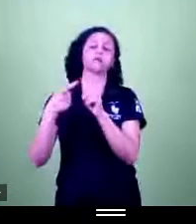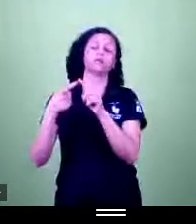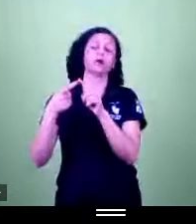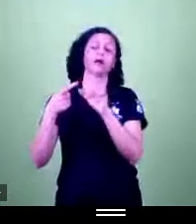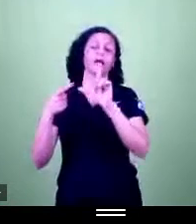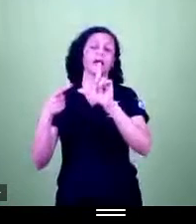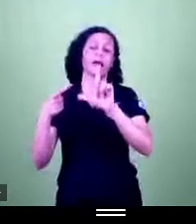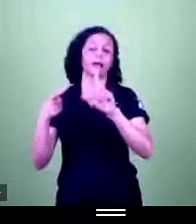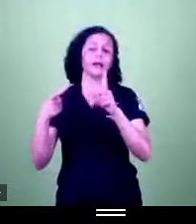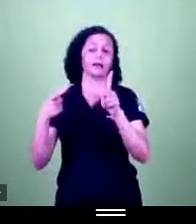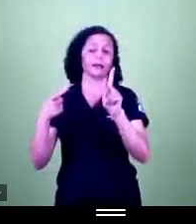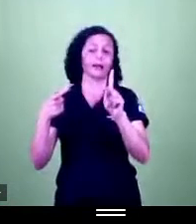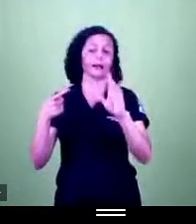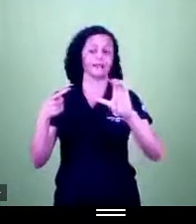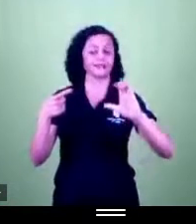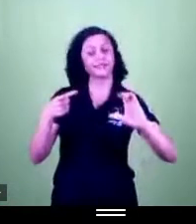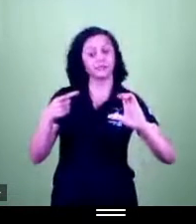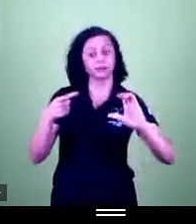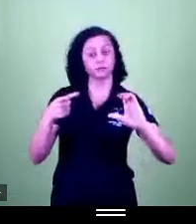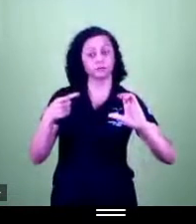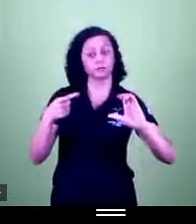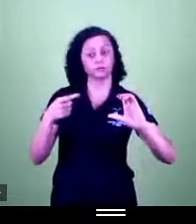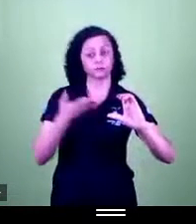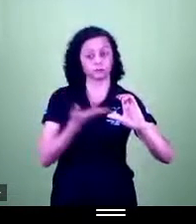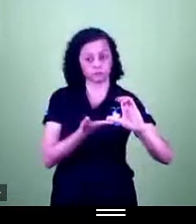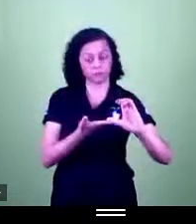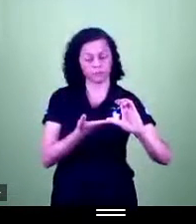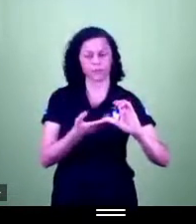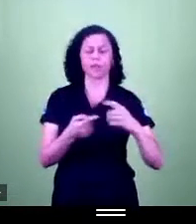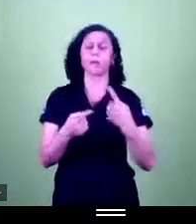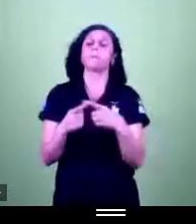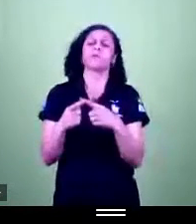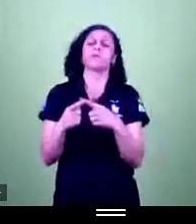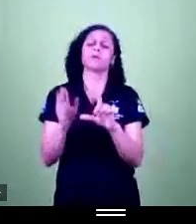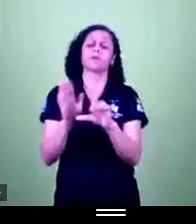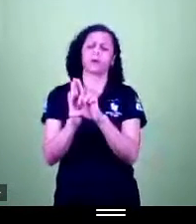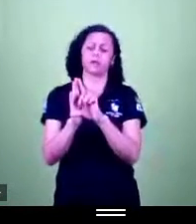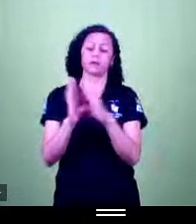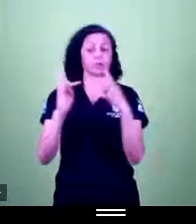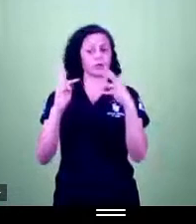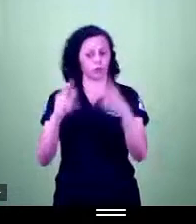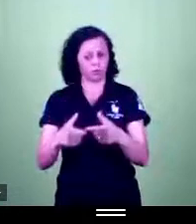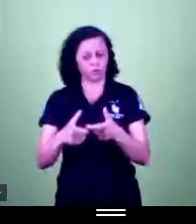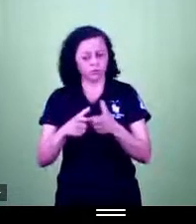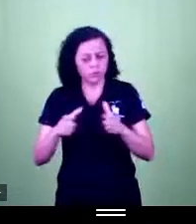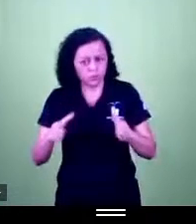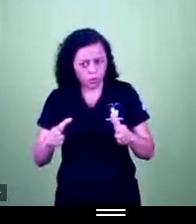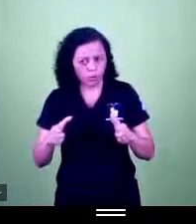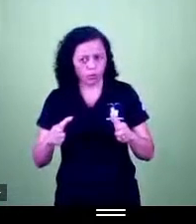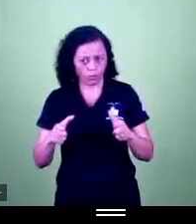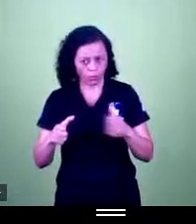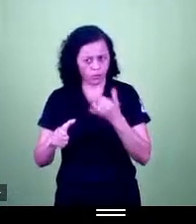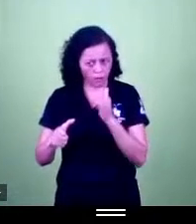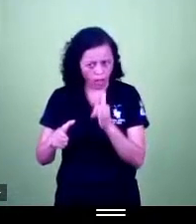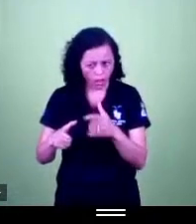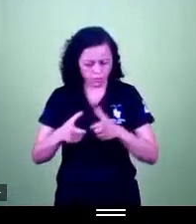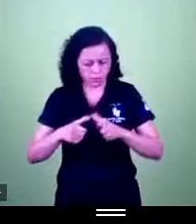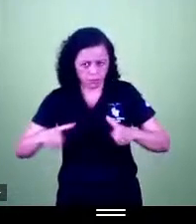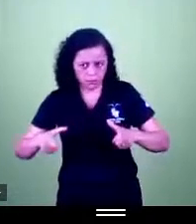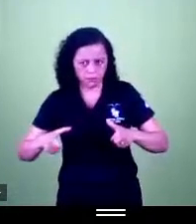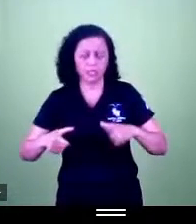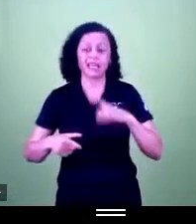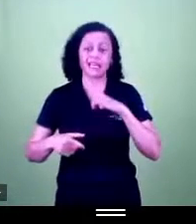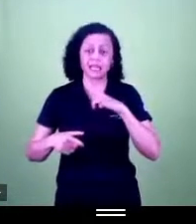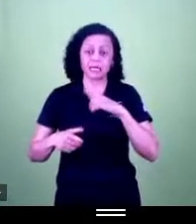Kirchhoff para a corrente. Por que uma lei? Porque todo circuito elétrico ele vai obedecer, todo circuito elétrico ele vai seguir essa